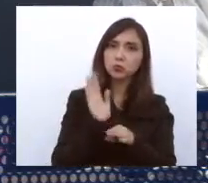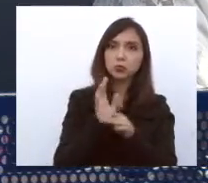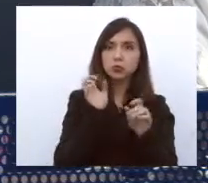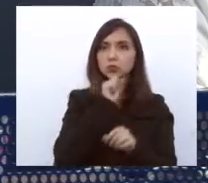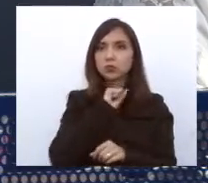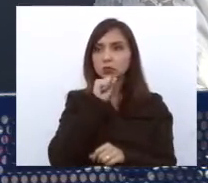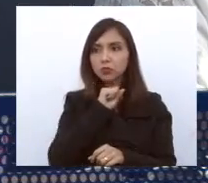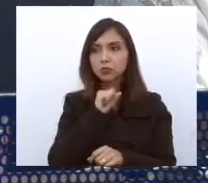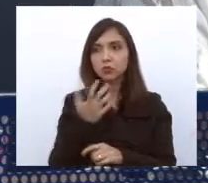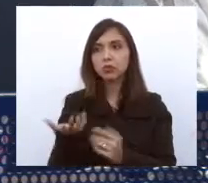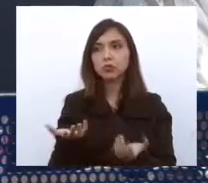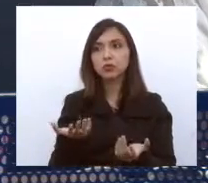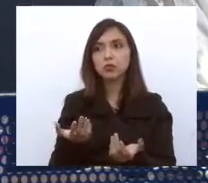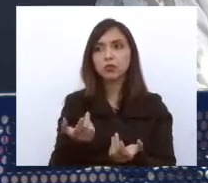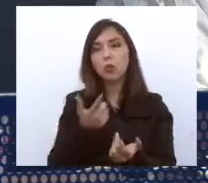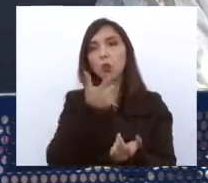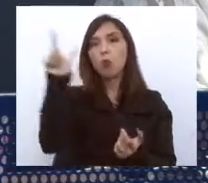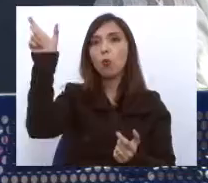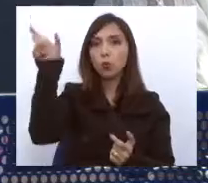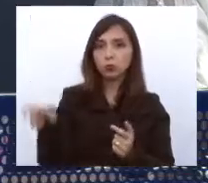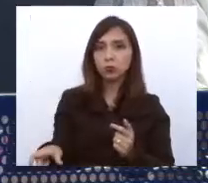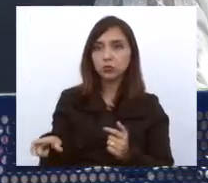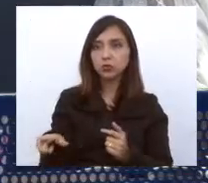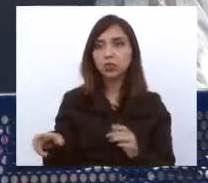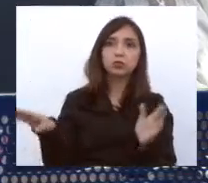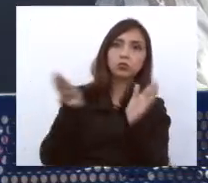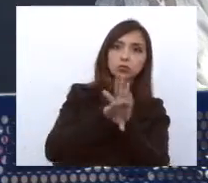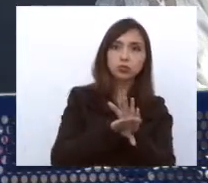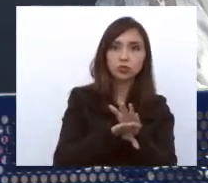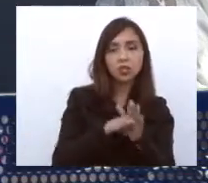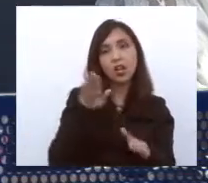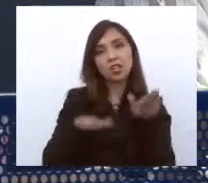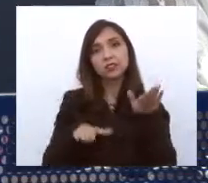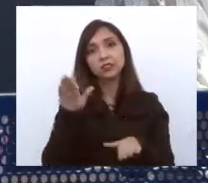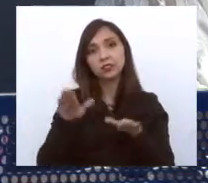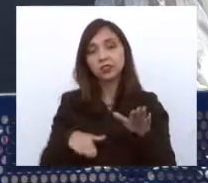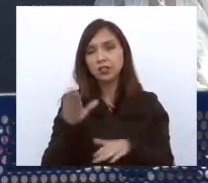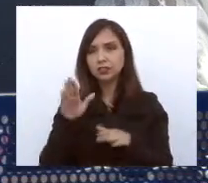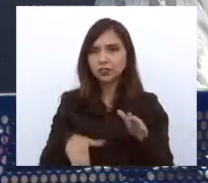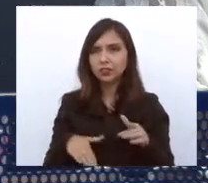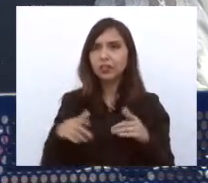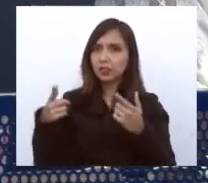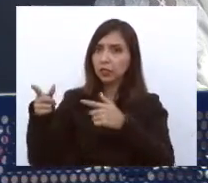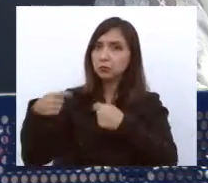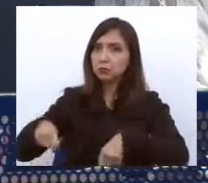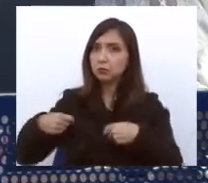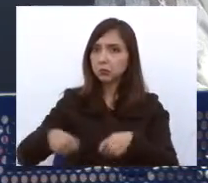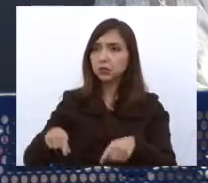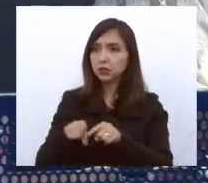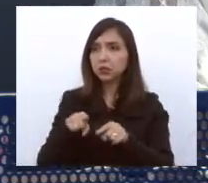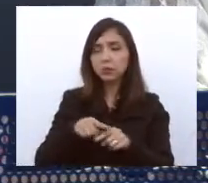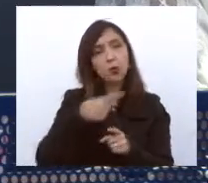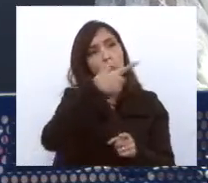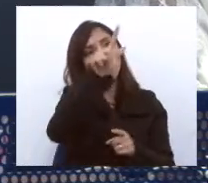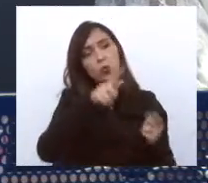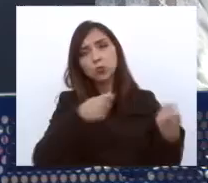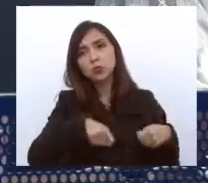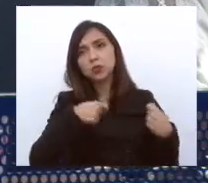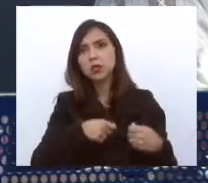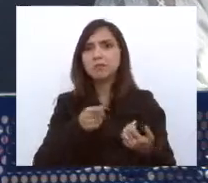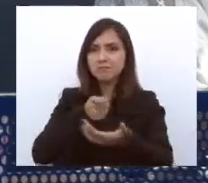e deixar o outro cidadão que chega lá correndo, às vezes, com a necessidade também, com outra necessidade, ter que